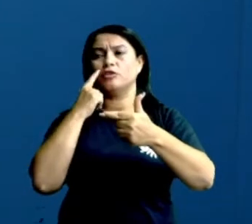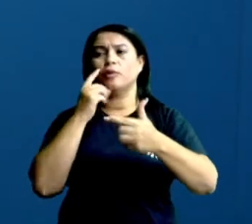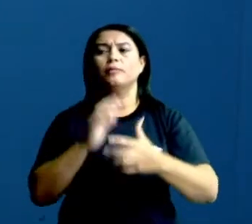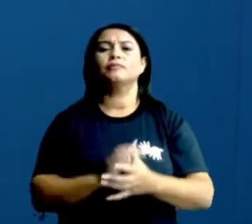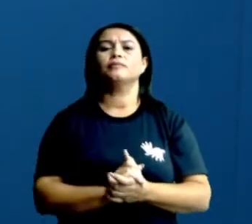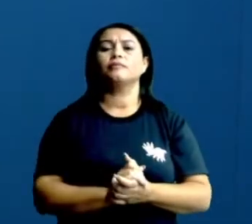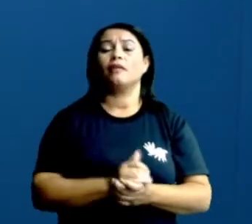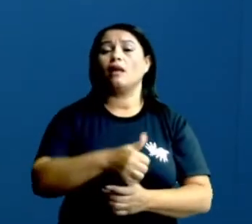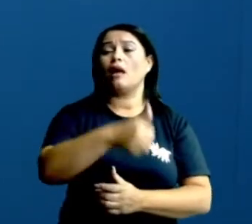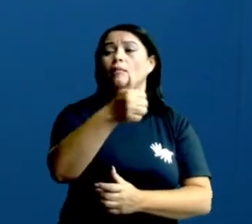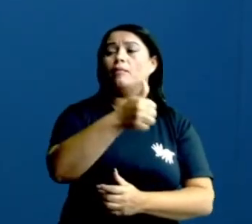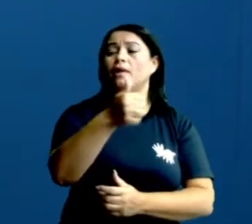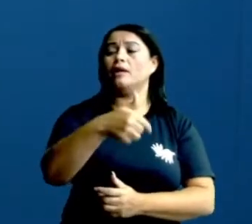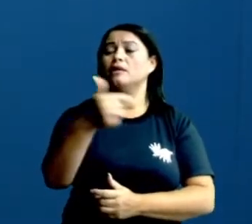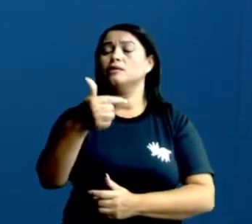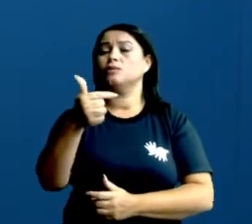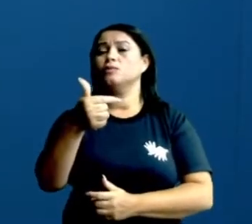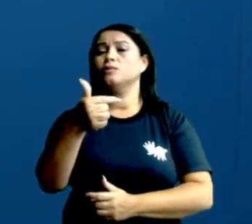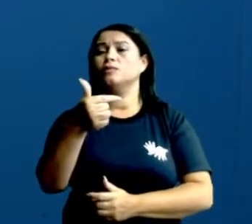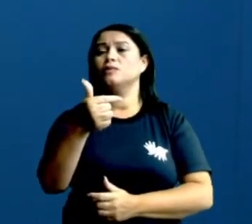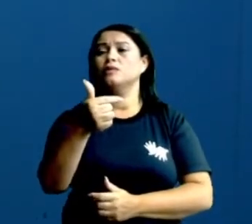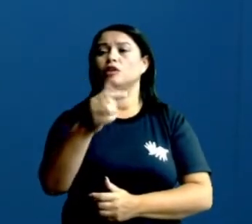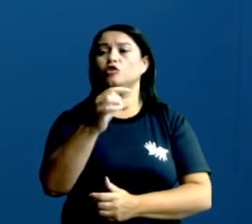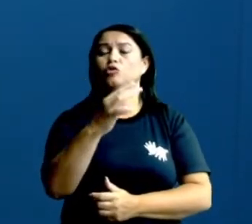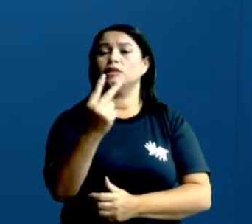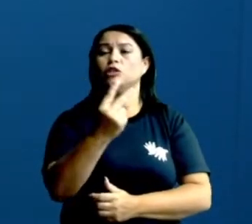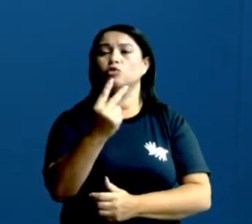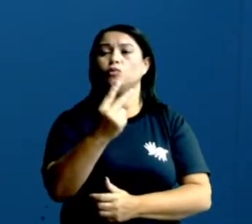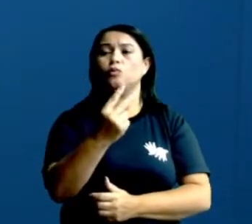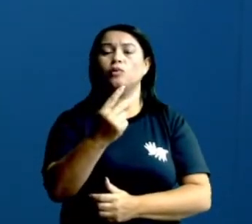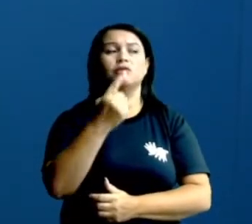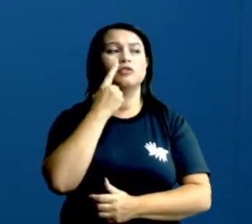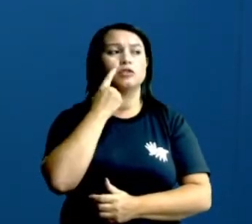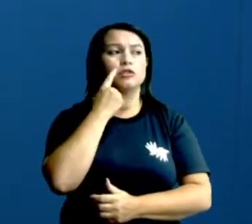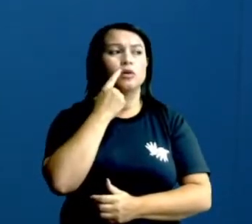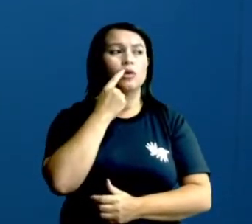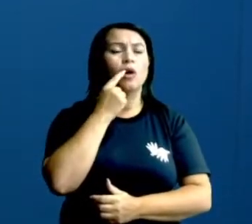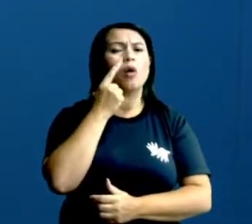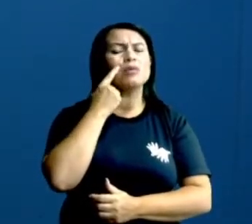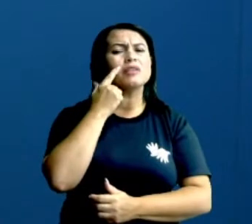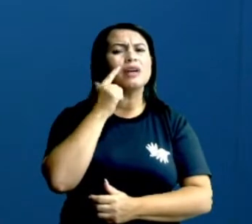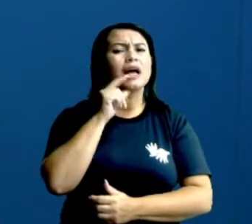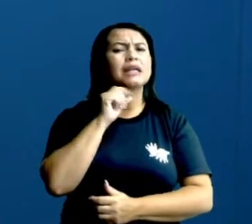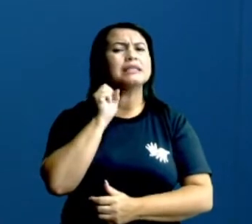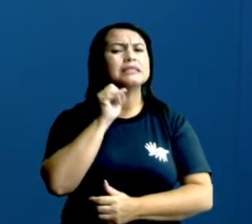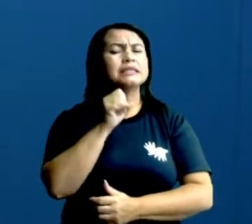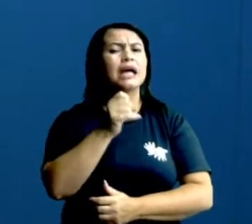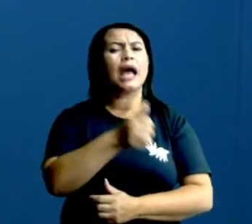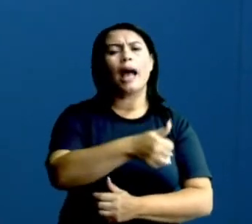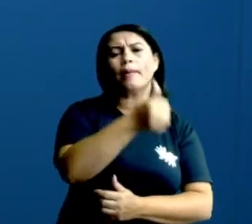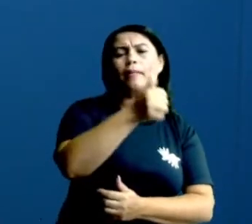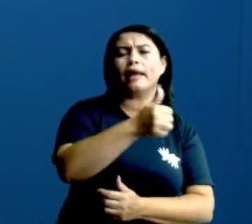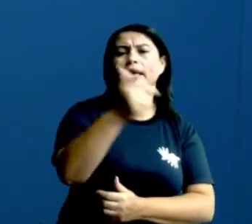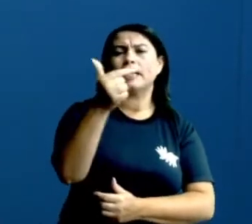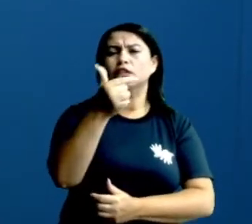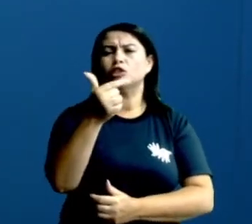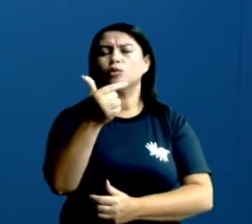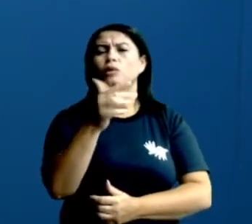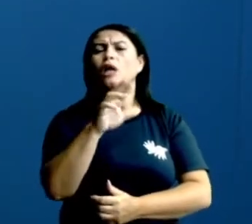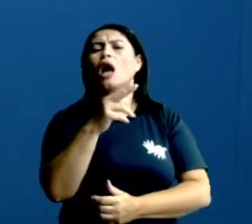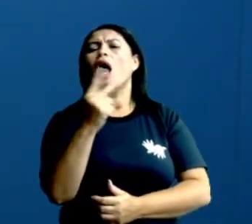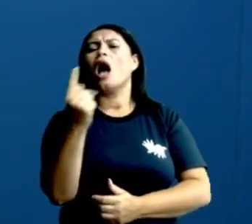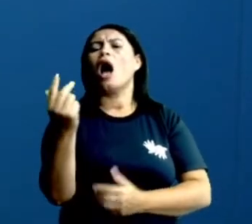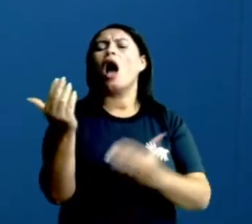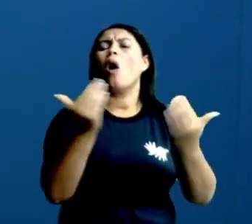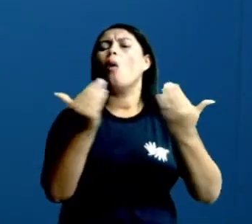frente dela. A primeira e a segunda. Só essas duas. Se eu contar para vocês, pessoal, só entre a primeira e a segunda, qual se aproxima